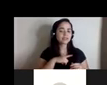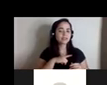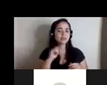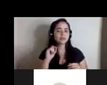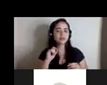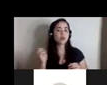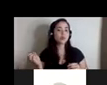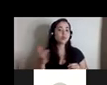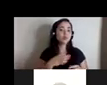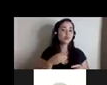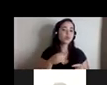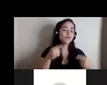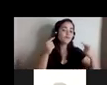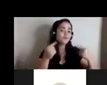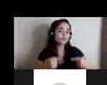novos desafios,